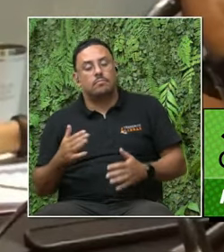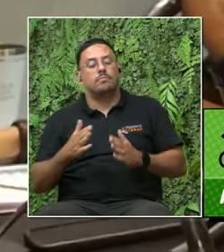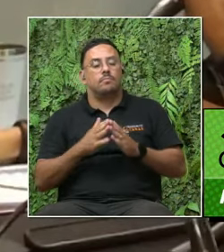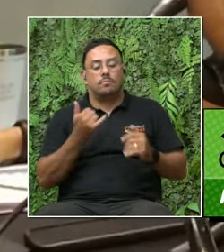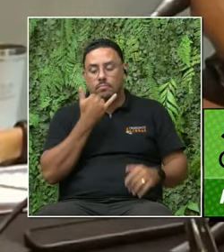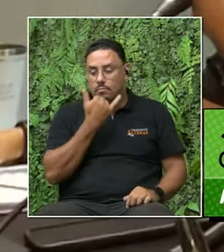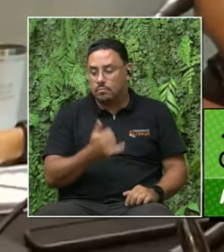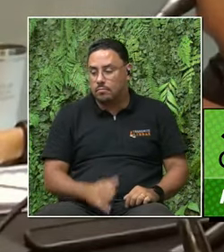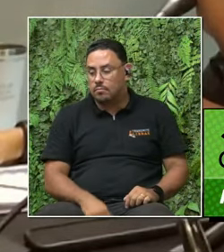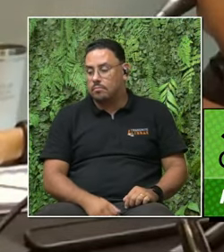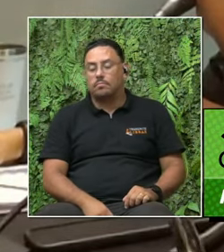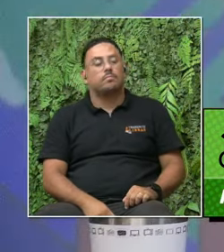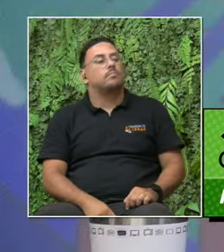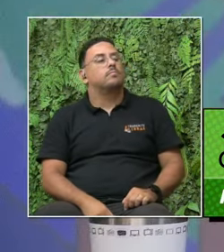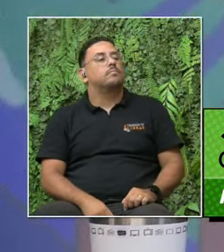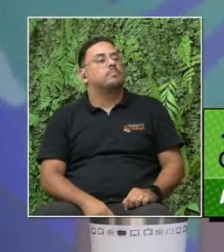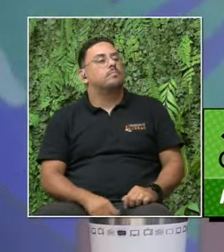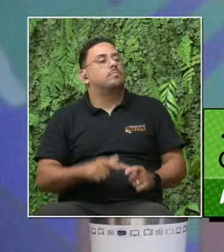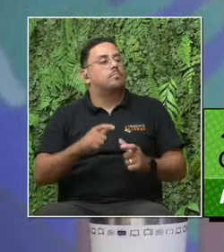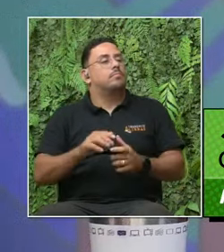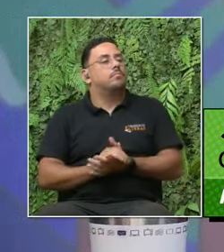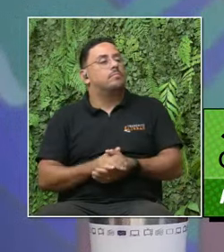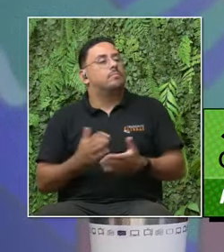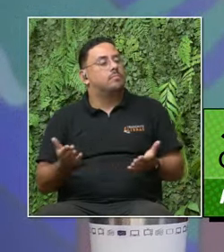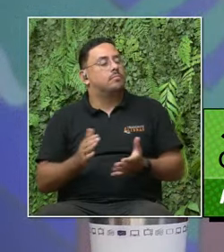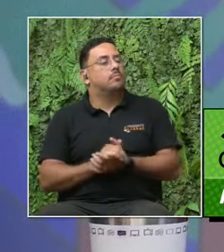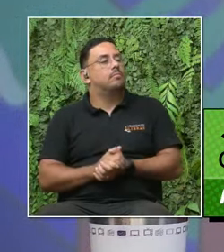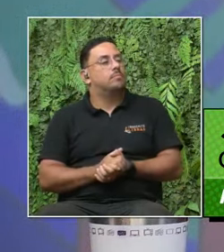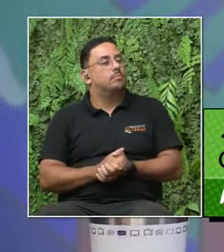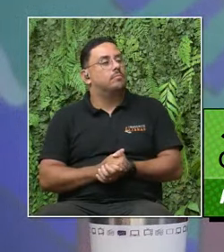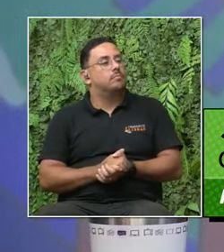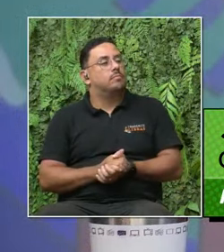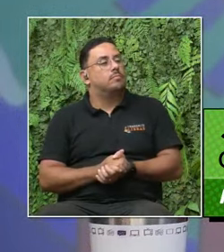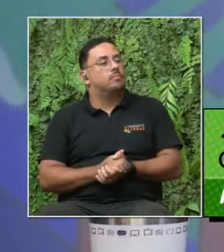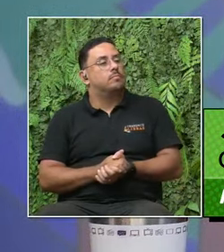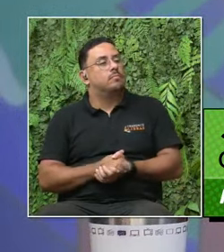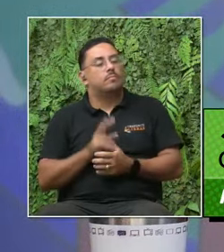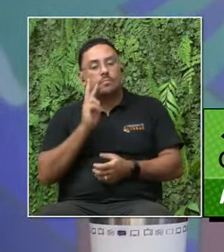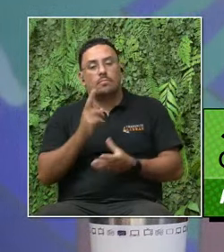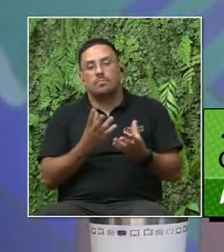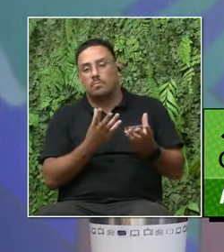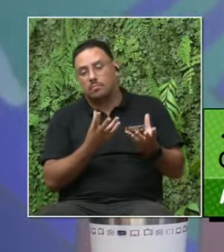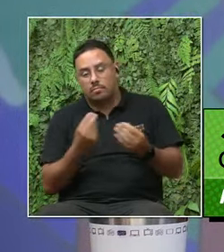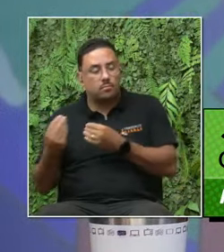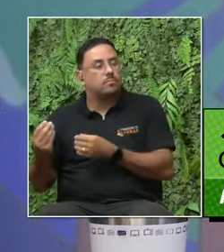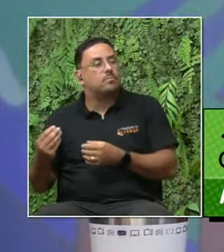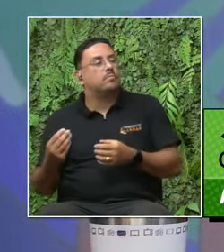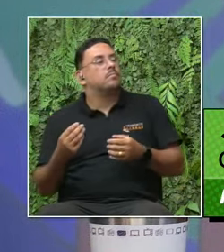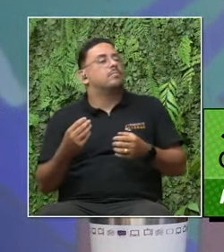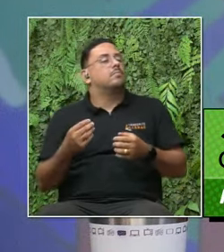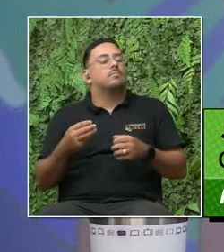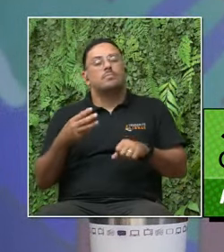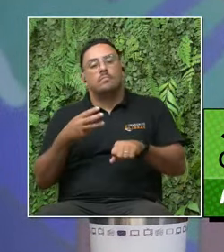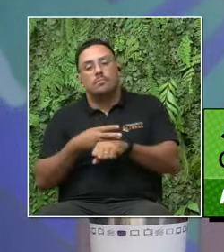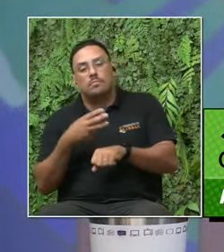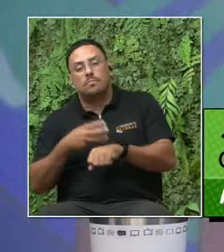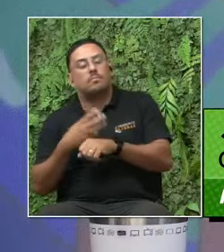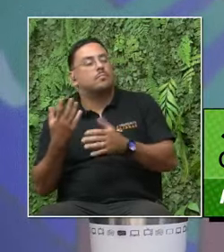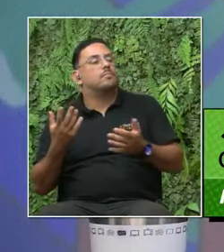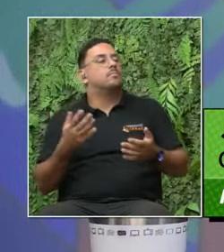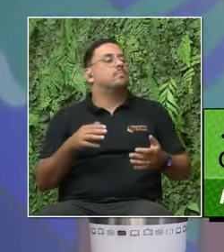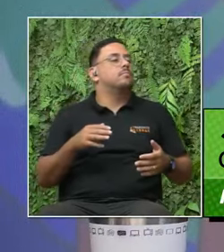Bob Ah que que é isso a bola é sua madeirinha agora o o o vi aqui muitas mensagens assim gente falando assim ah o